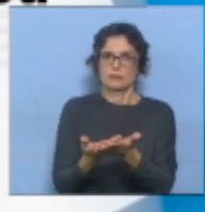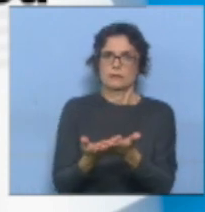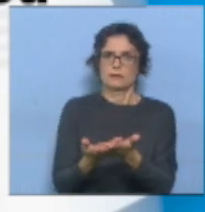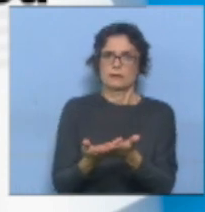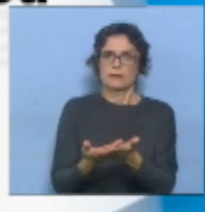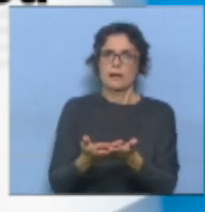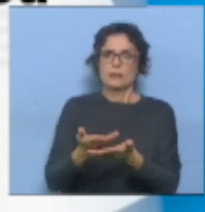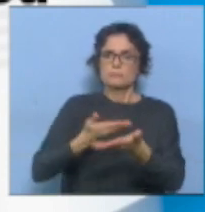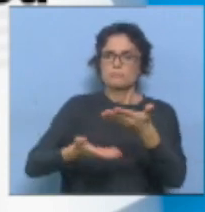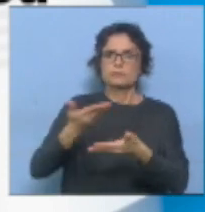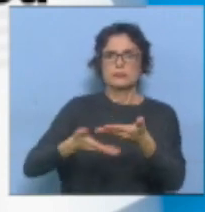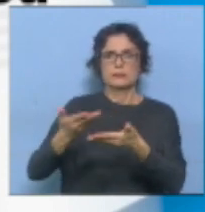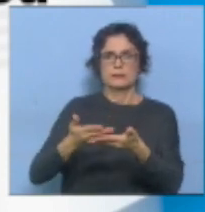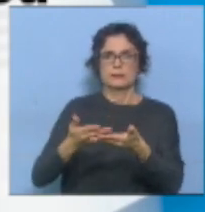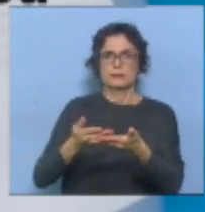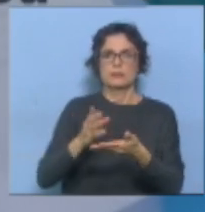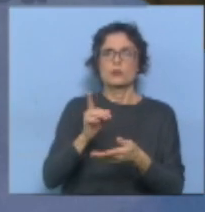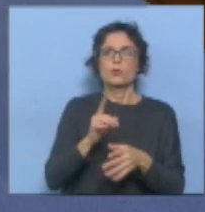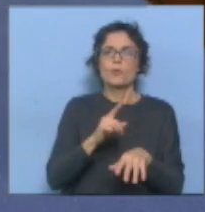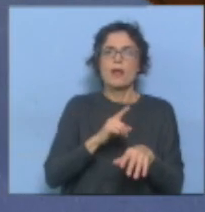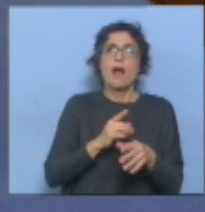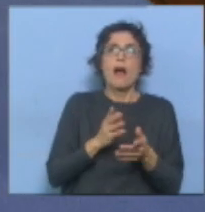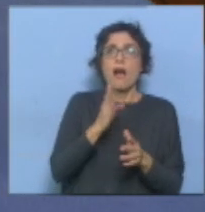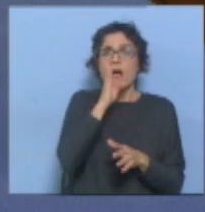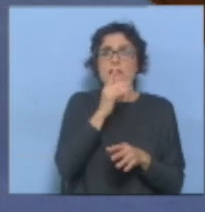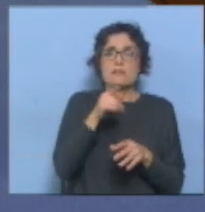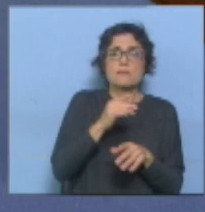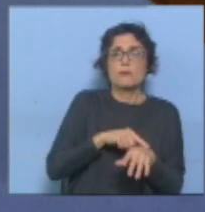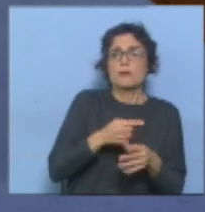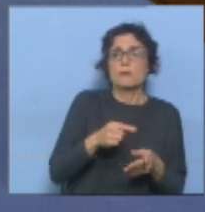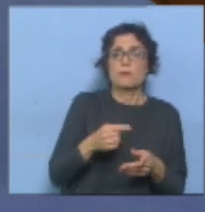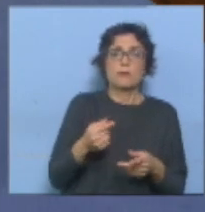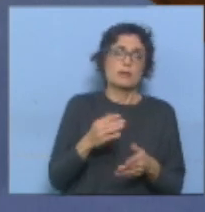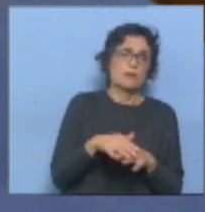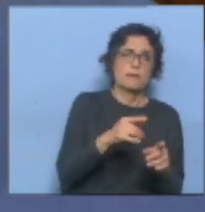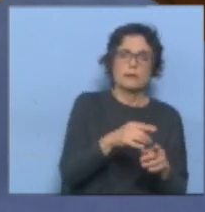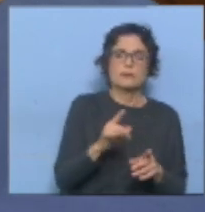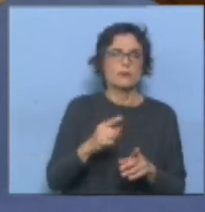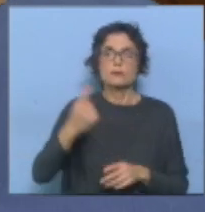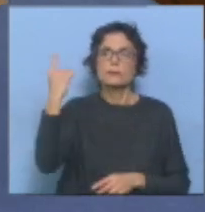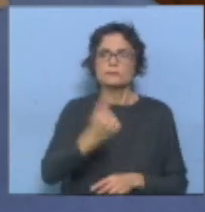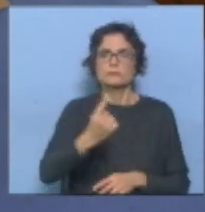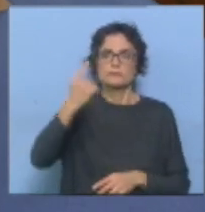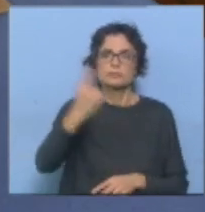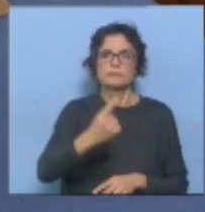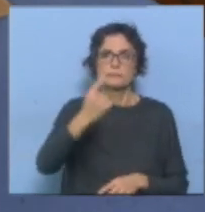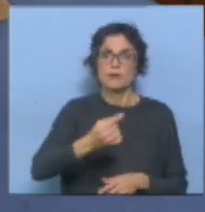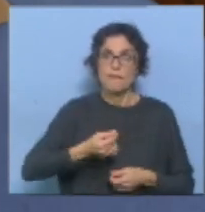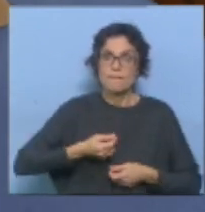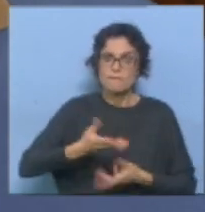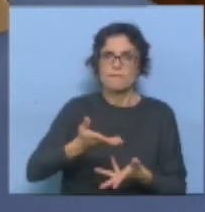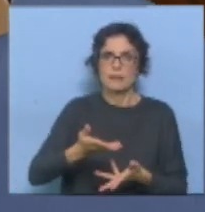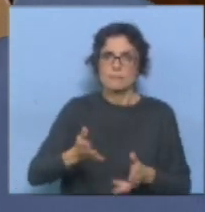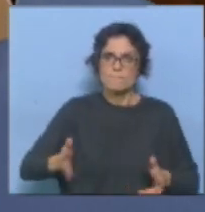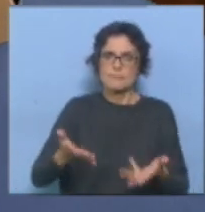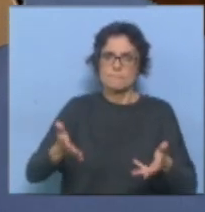puderes, se tiveres tempo, não é isso. Não se trata disso. Aqui trata-se praticamente de um mandamento, de uma ordem que é dada àquele que faz a experiência